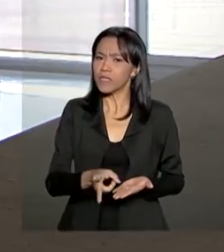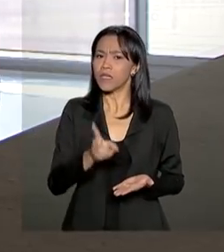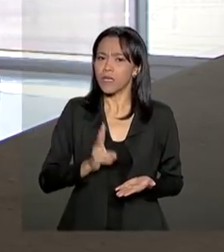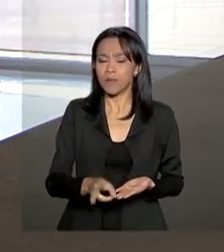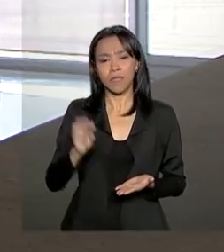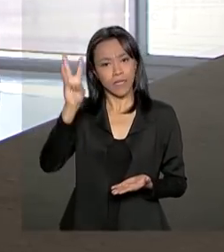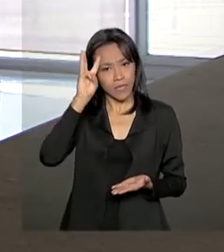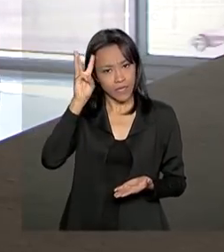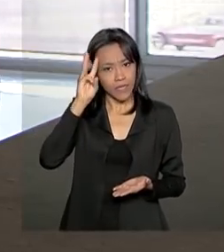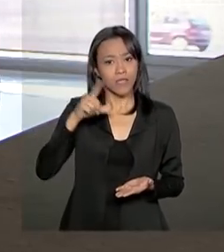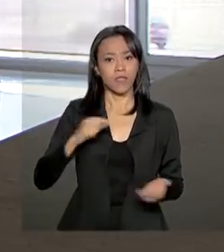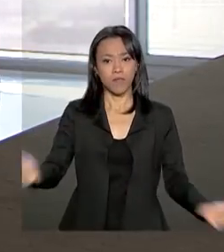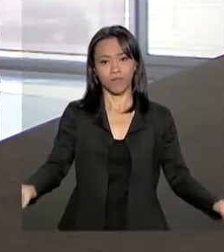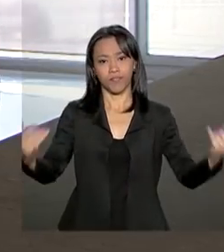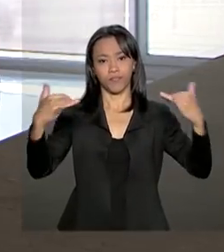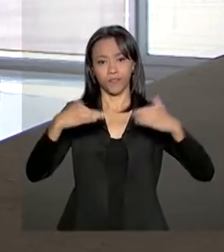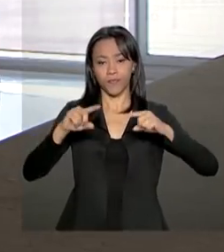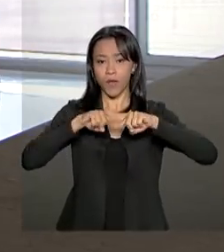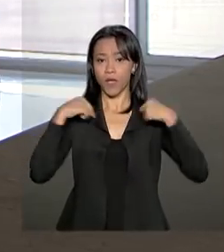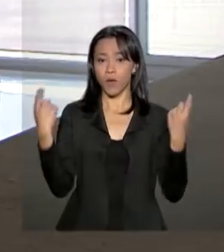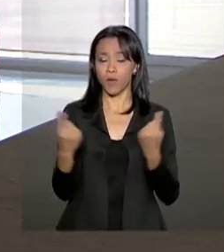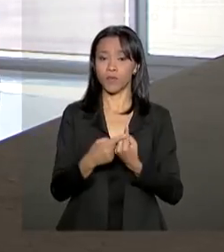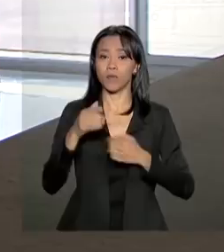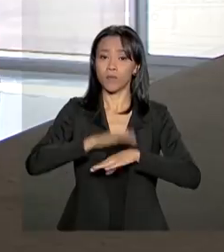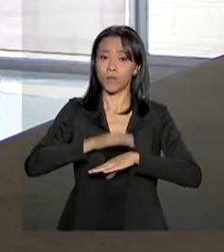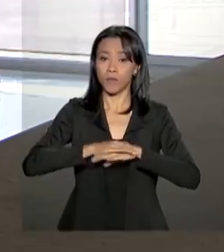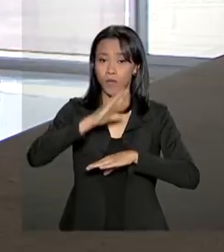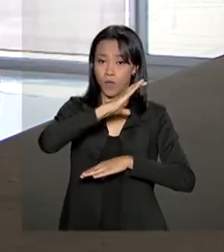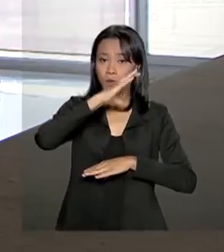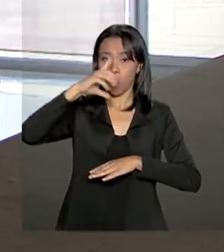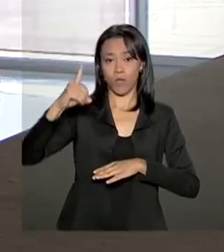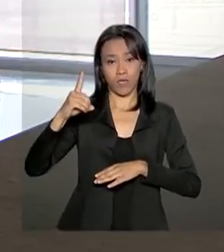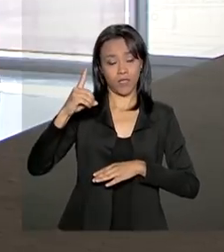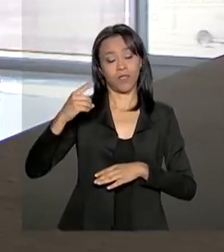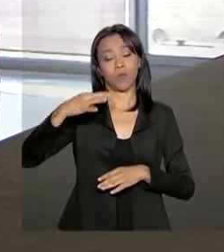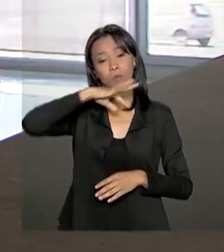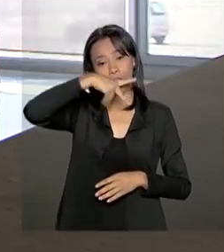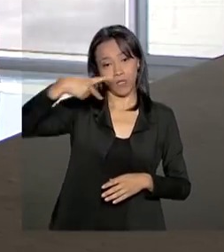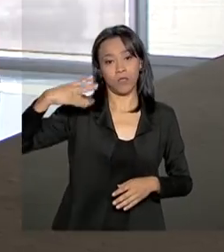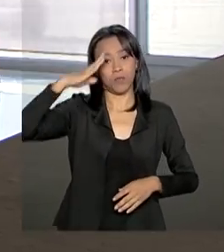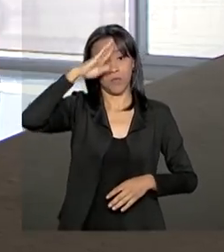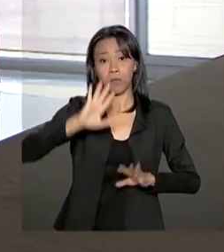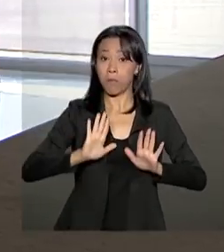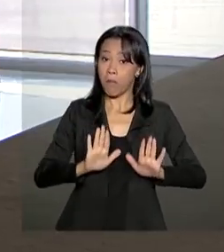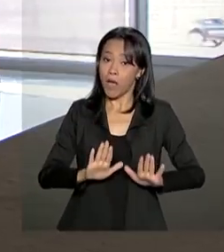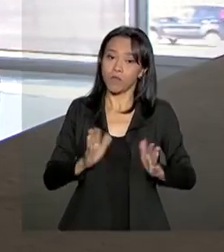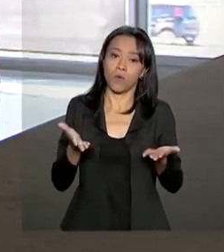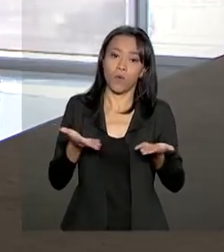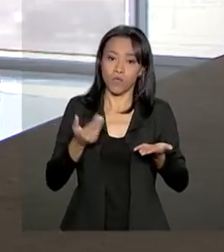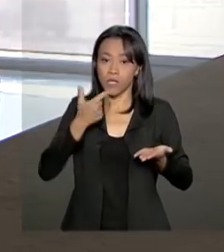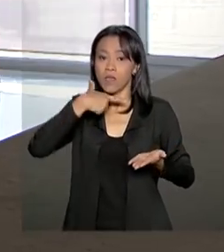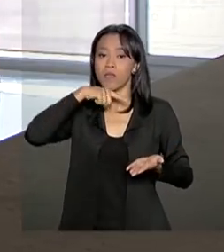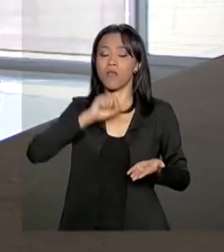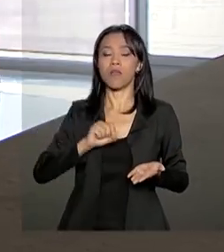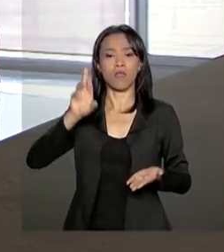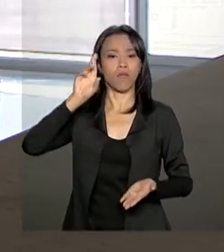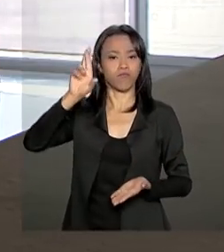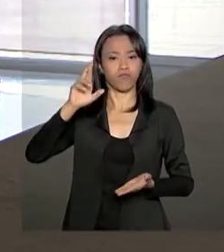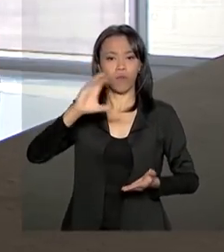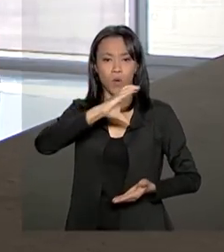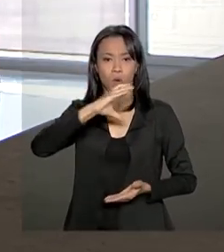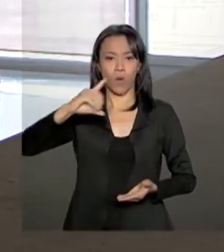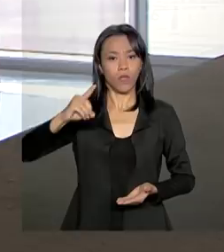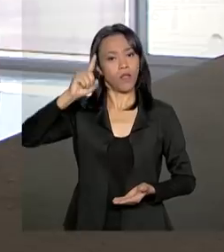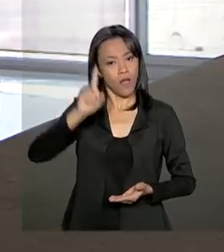sob a coordenação do presidente jair bolsonaro mas hoje quem coordena esse encontro é o presidente em exercício